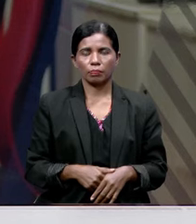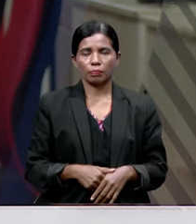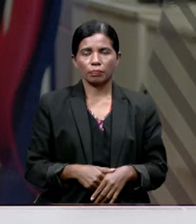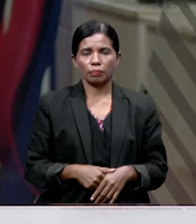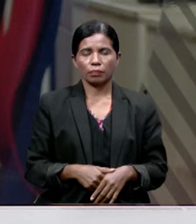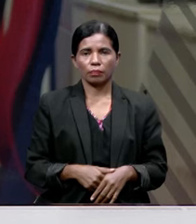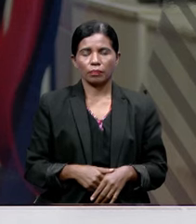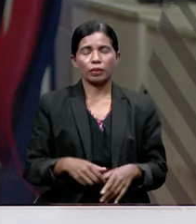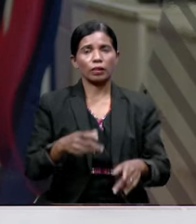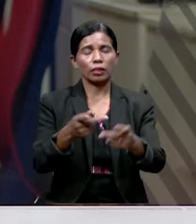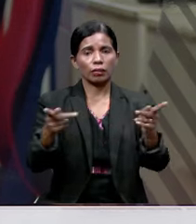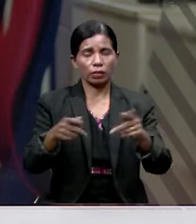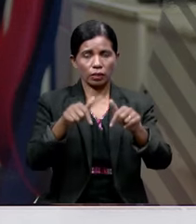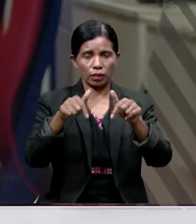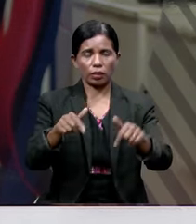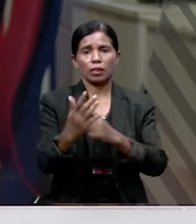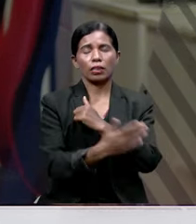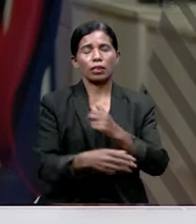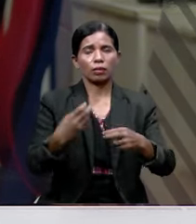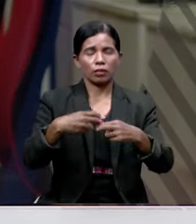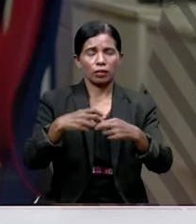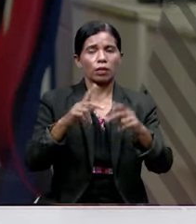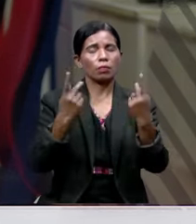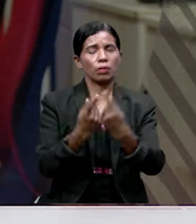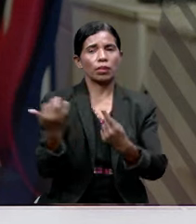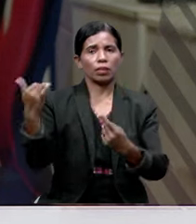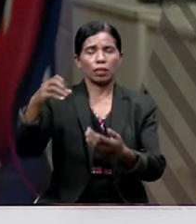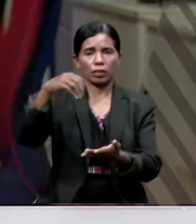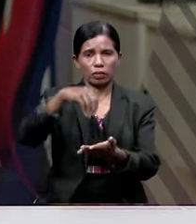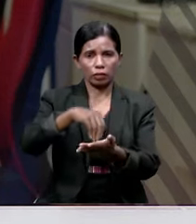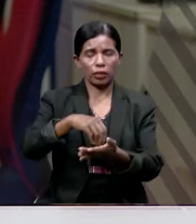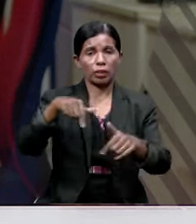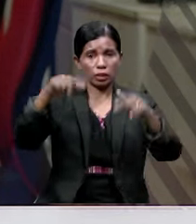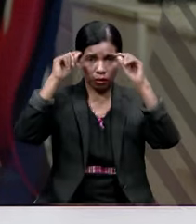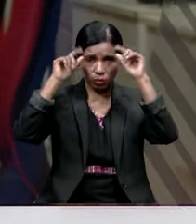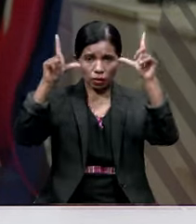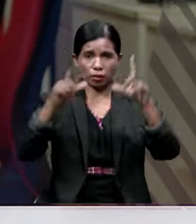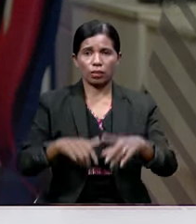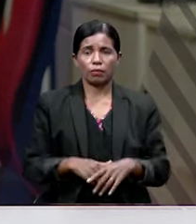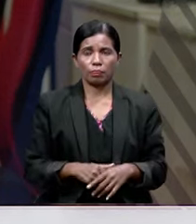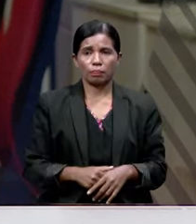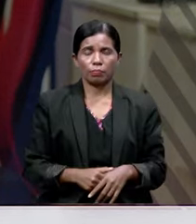Condição railaran dificulta empresário sirato investe ira Timor-Leste.